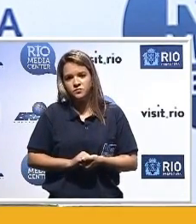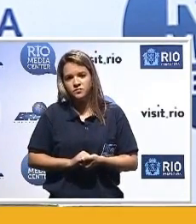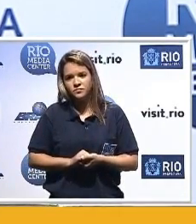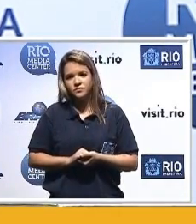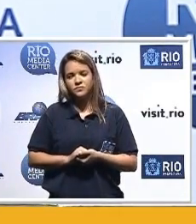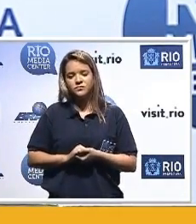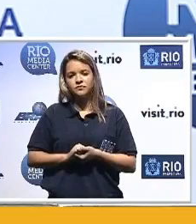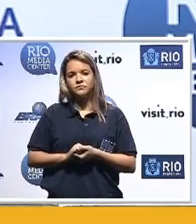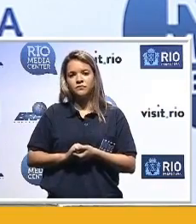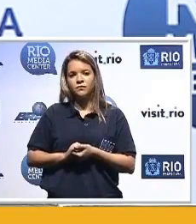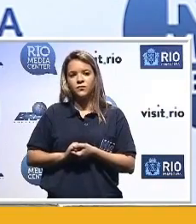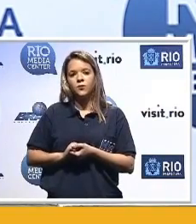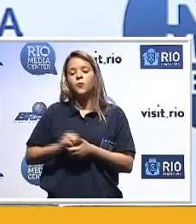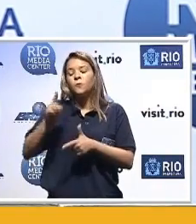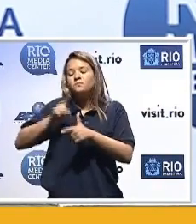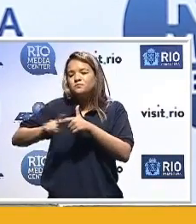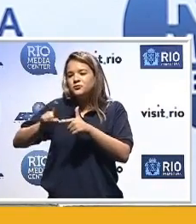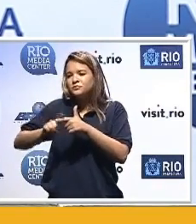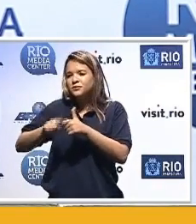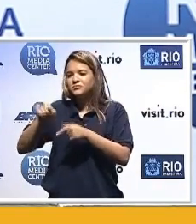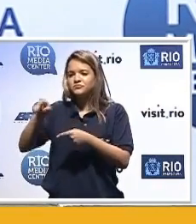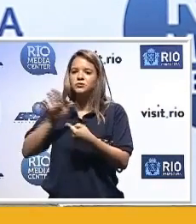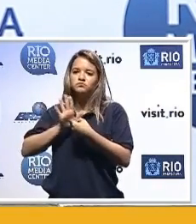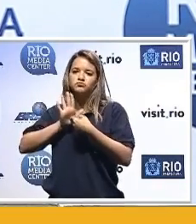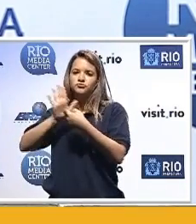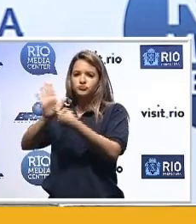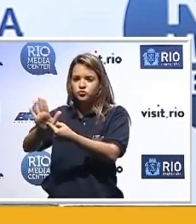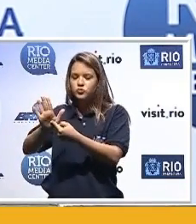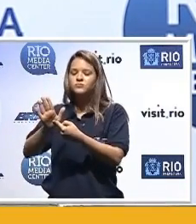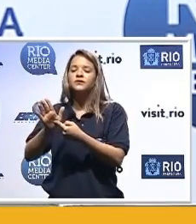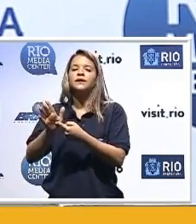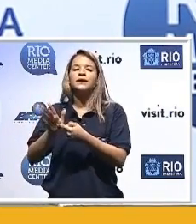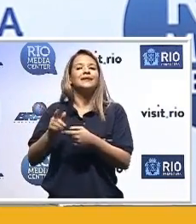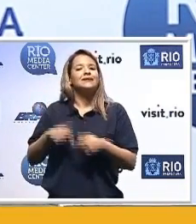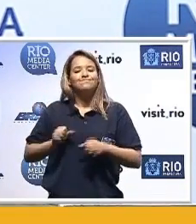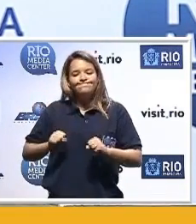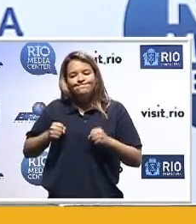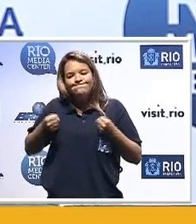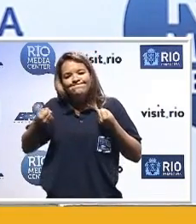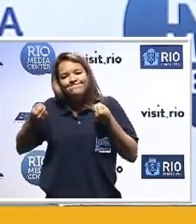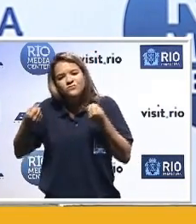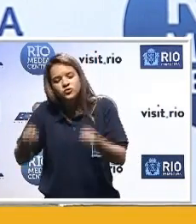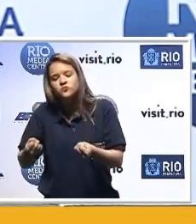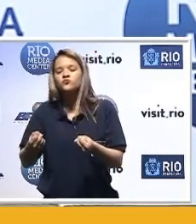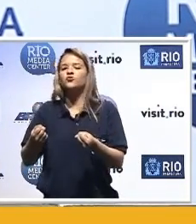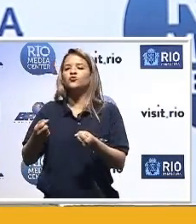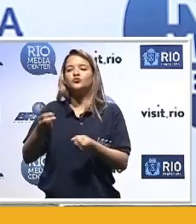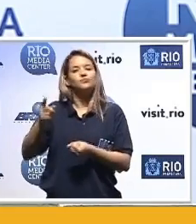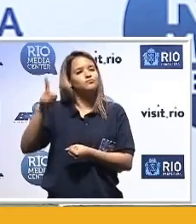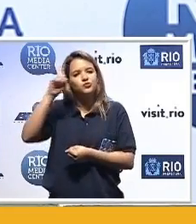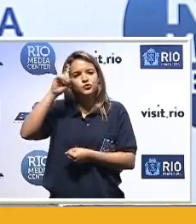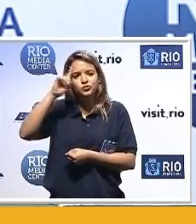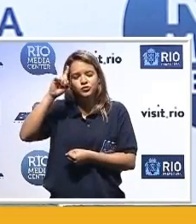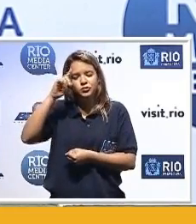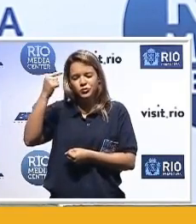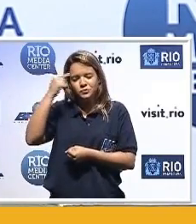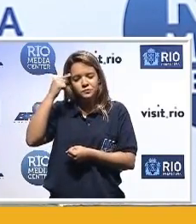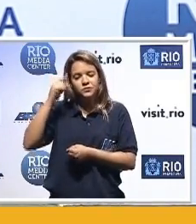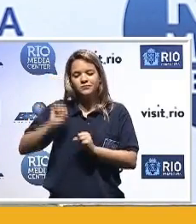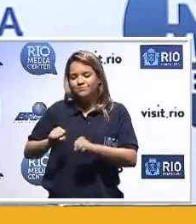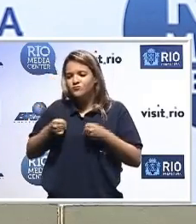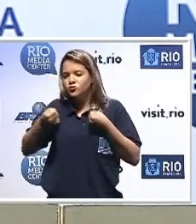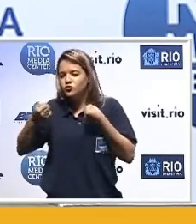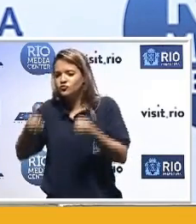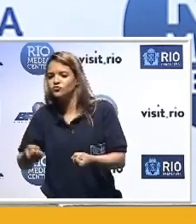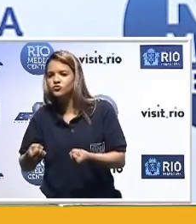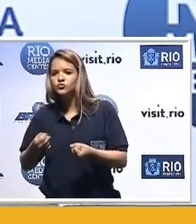As duas questões que você levantou é parte do nosso esforço dia a dia. Não é à toa que o